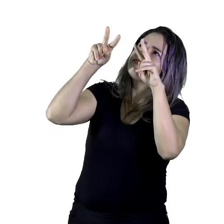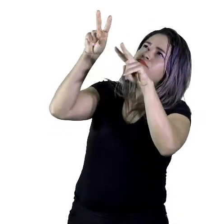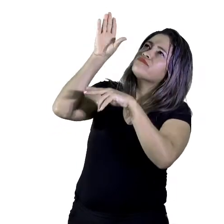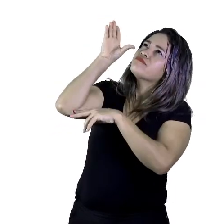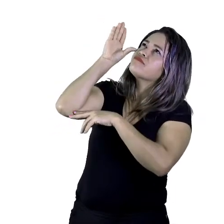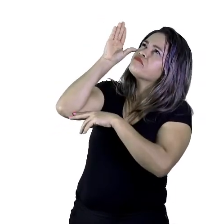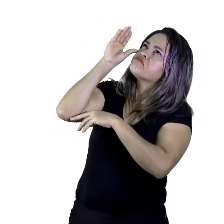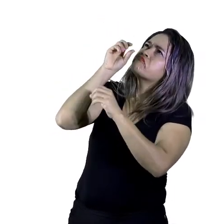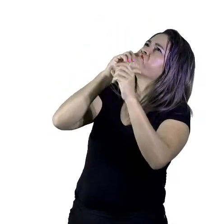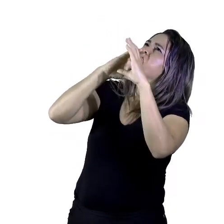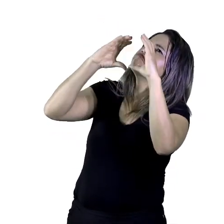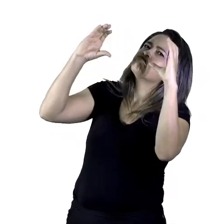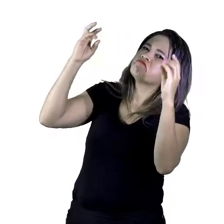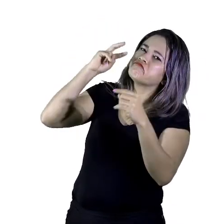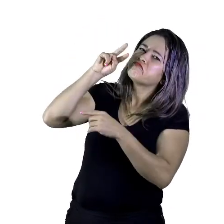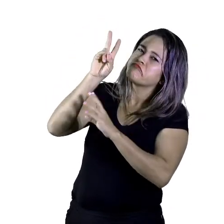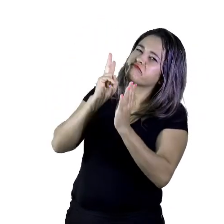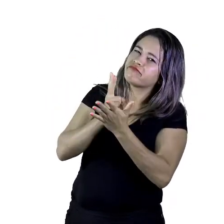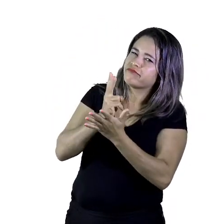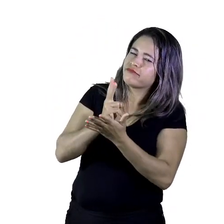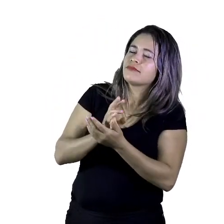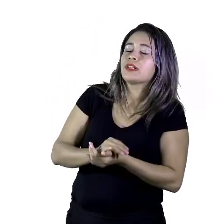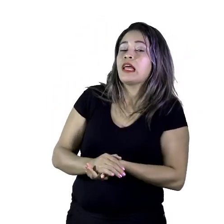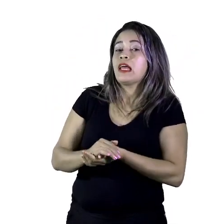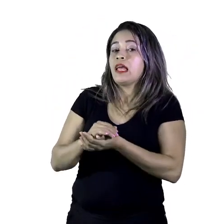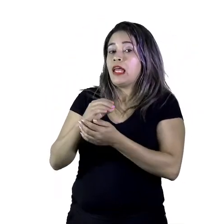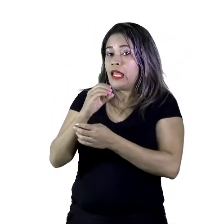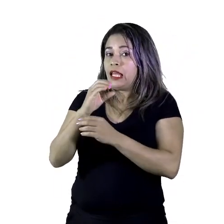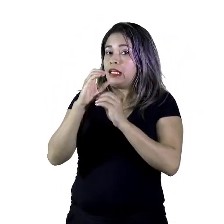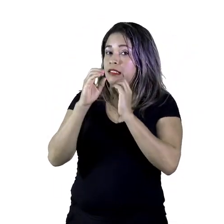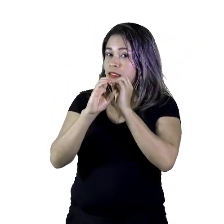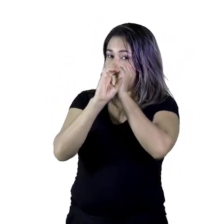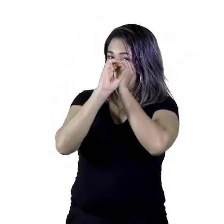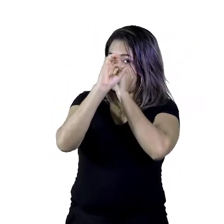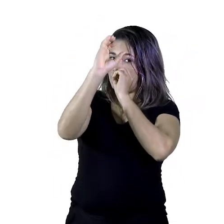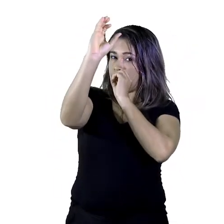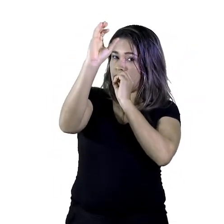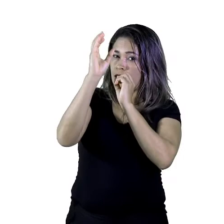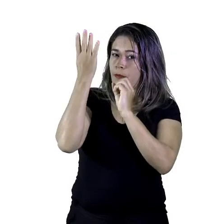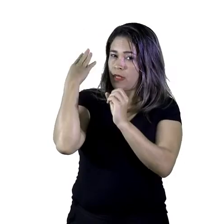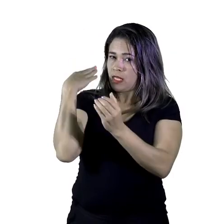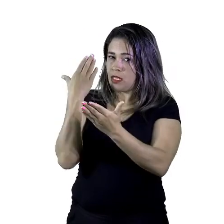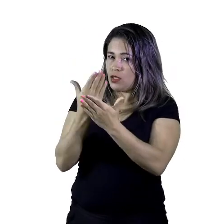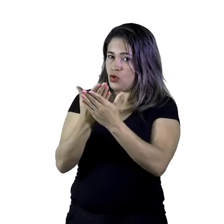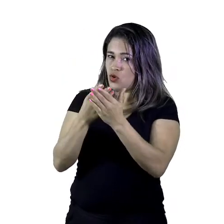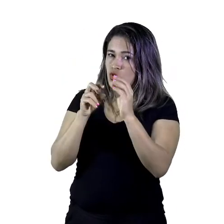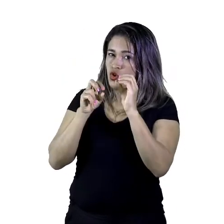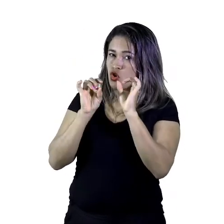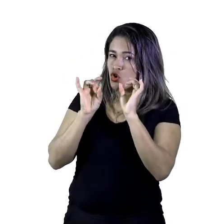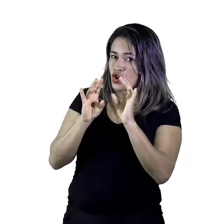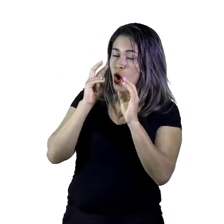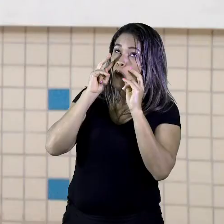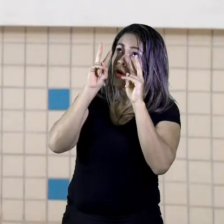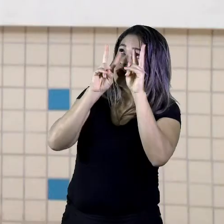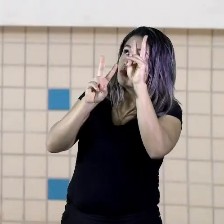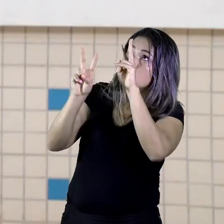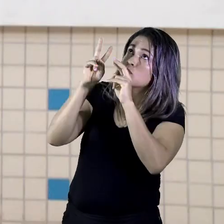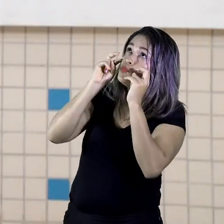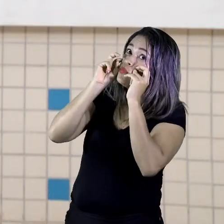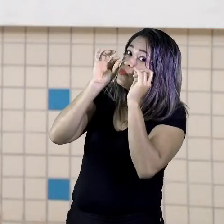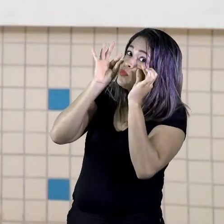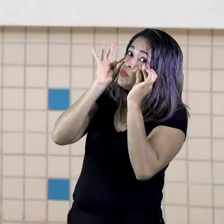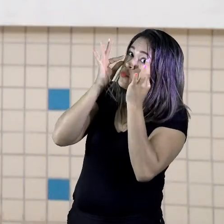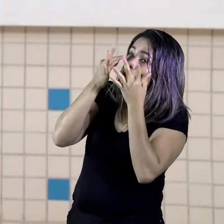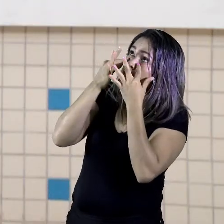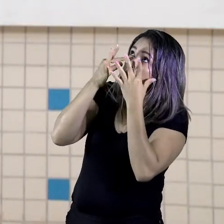isso, né? Essa astronomia, esses estudos, eles sempre eram feitos só com base no olhar do ser humano. Então, aquilo que ele conseguia